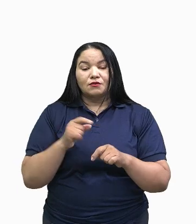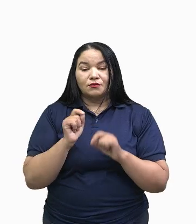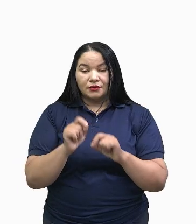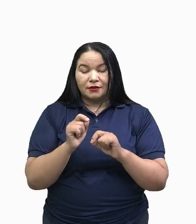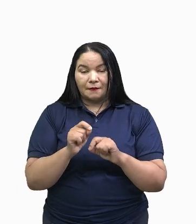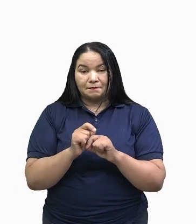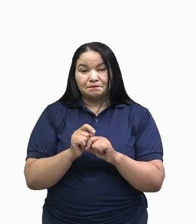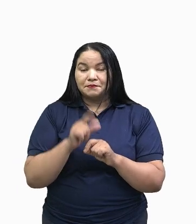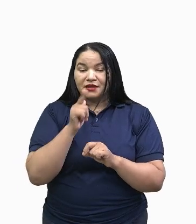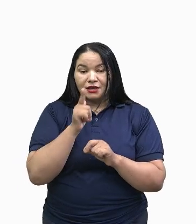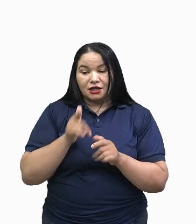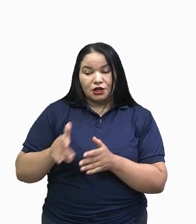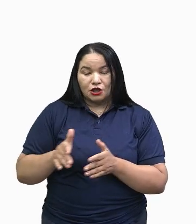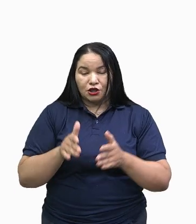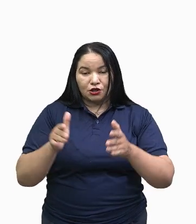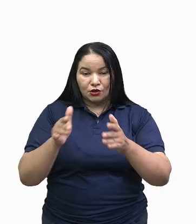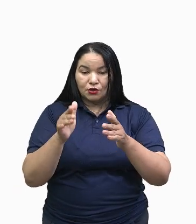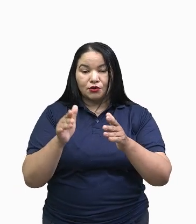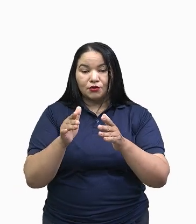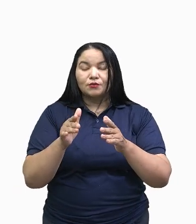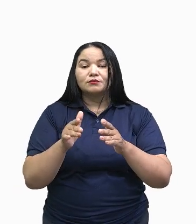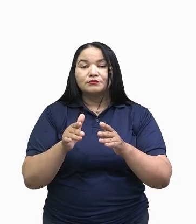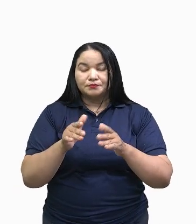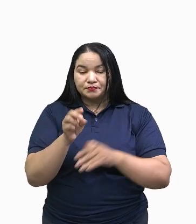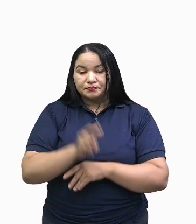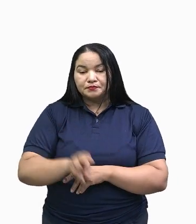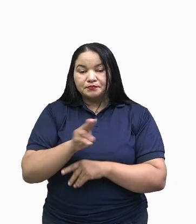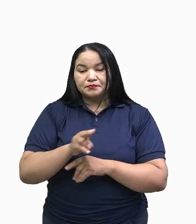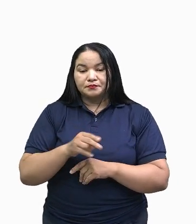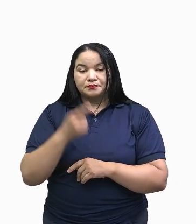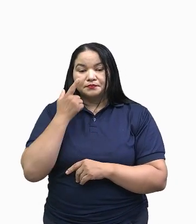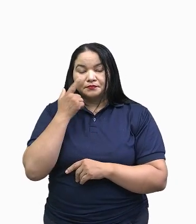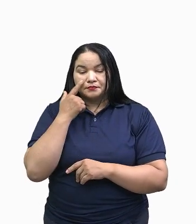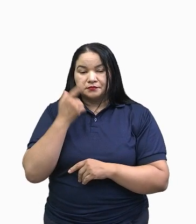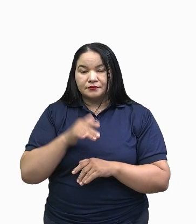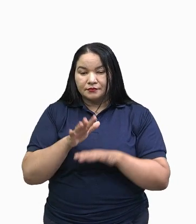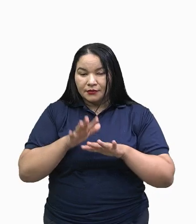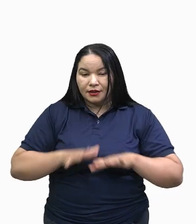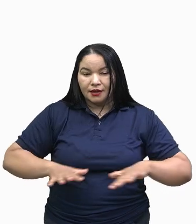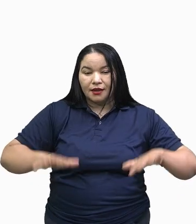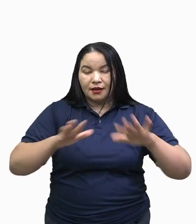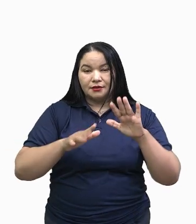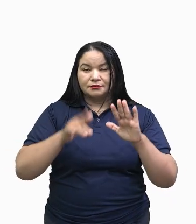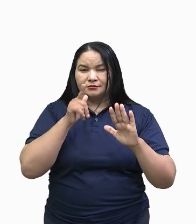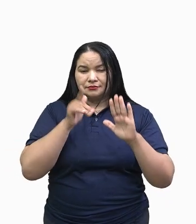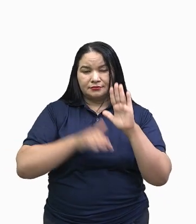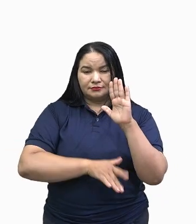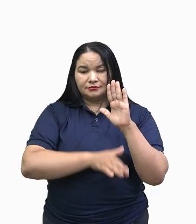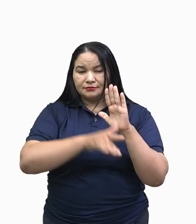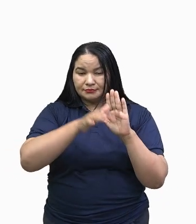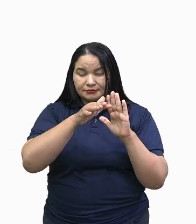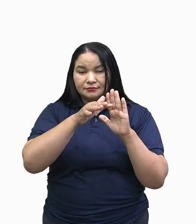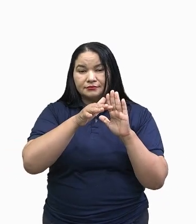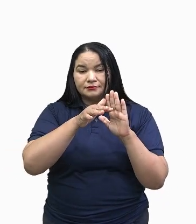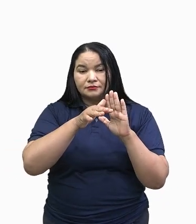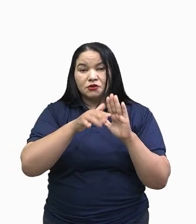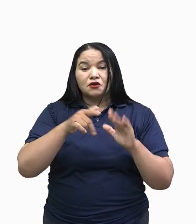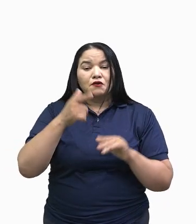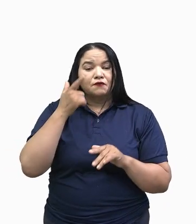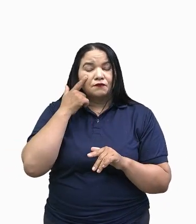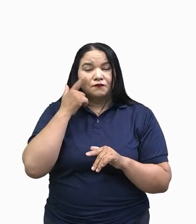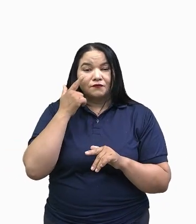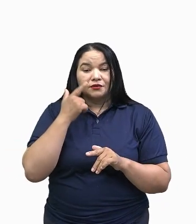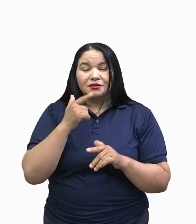capacidade hídrica da região amazônica, né? Olha só essas vastas áreas alagadas. Imagina, Yara, o quanto que